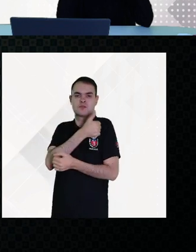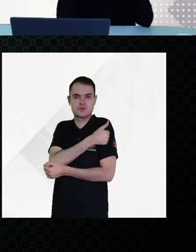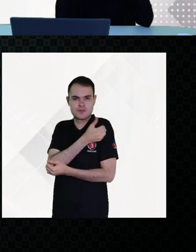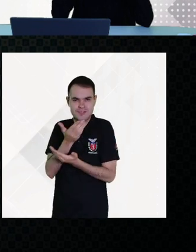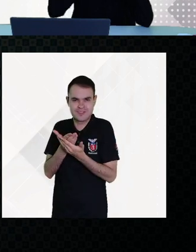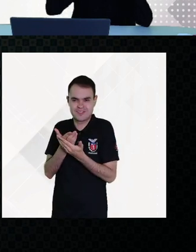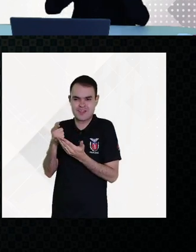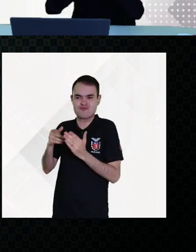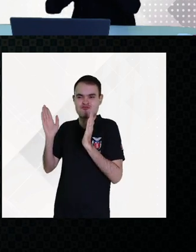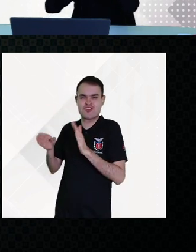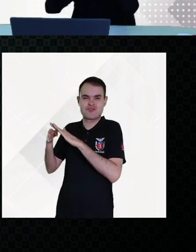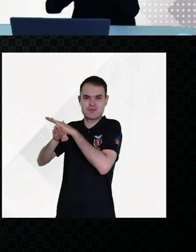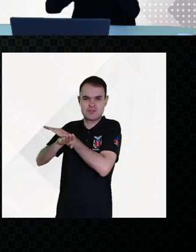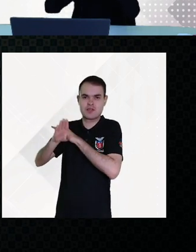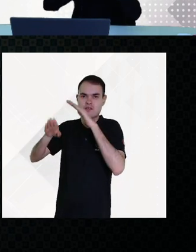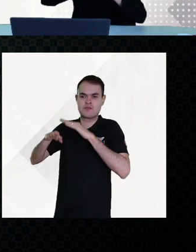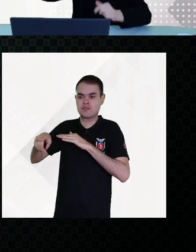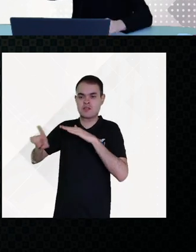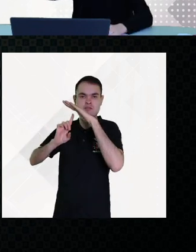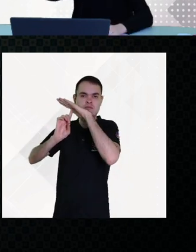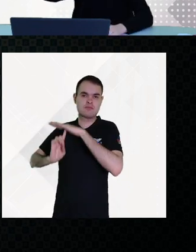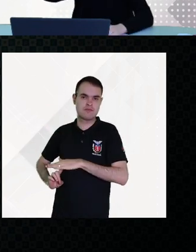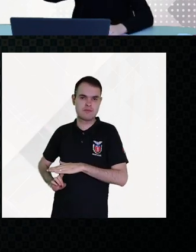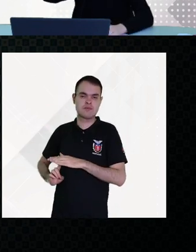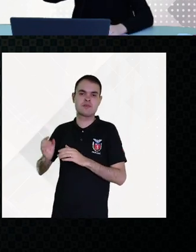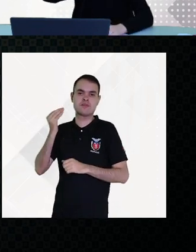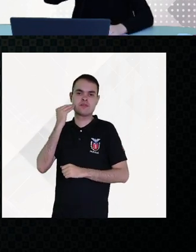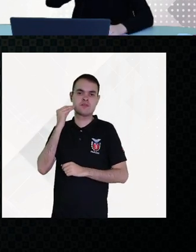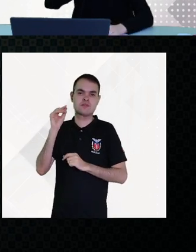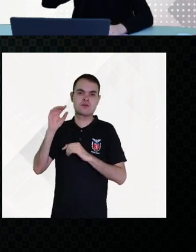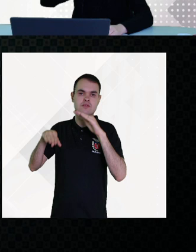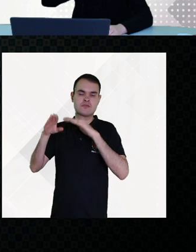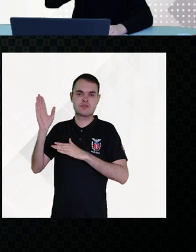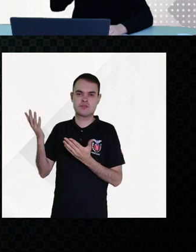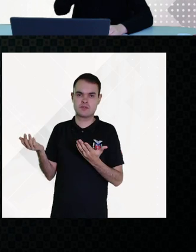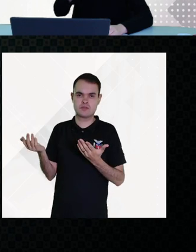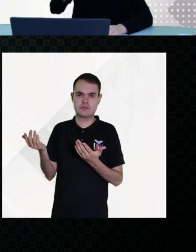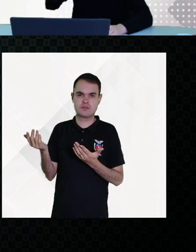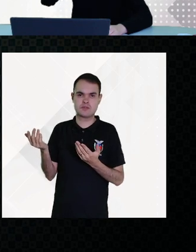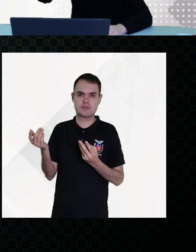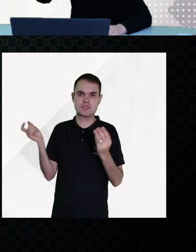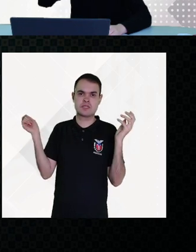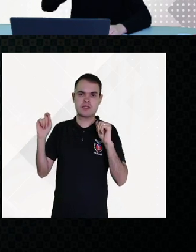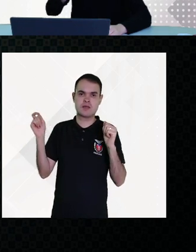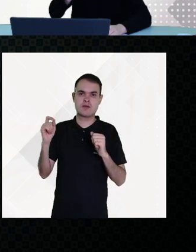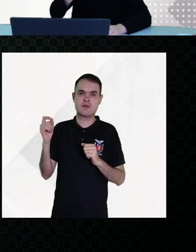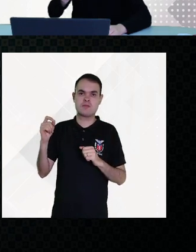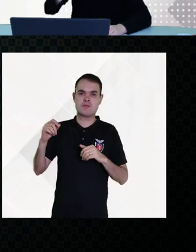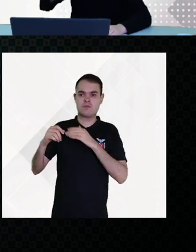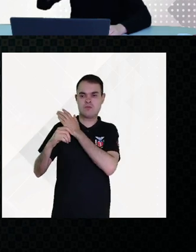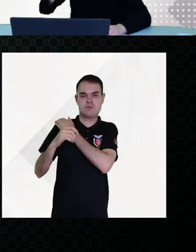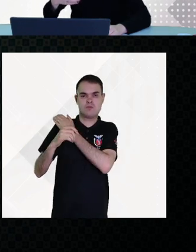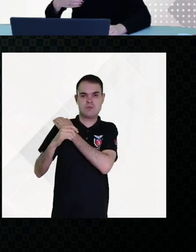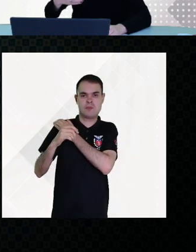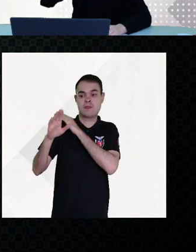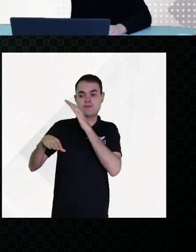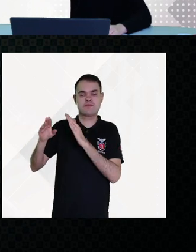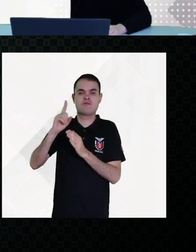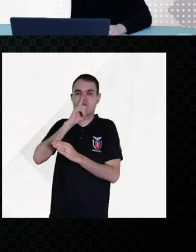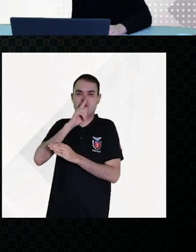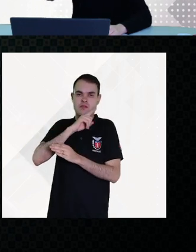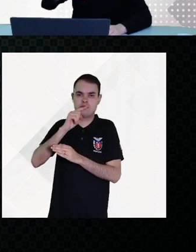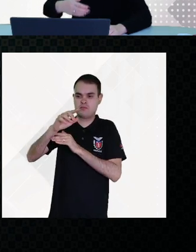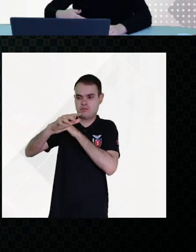dificuldade de preensão, a gente vai colocar uma adaptação onde o lápis ele possa, por exemplo, com o movimento do ombro participar, ou